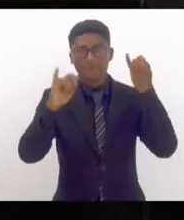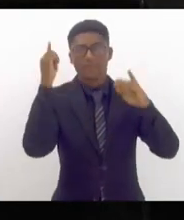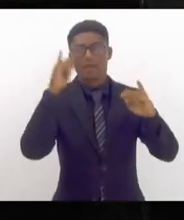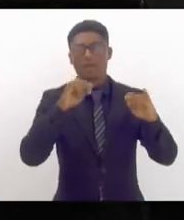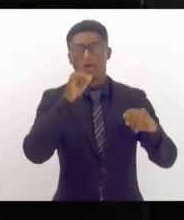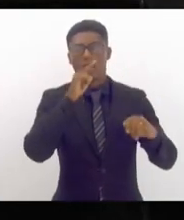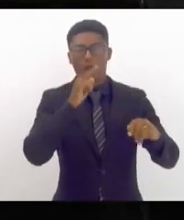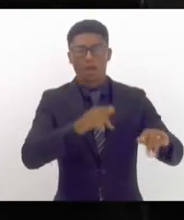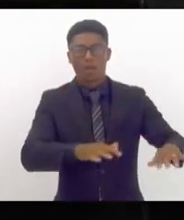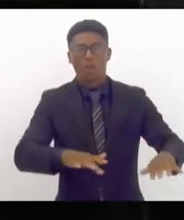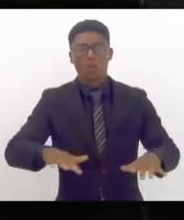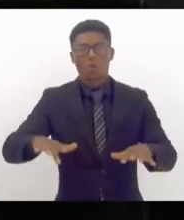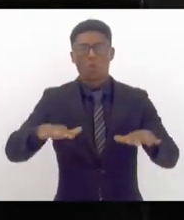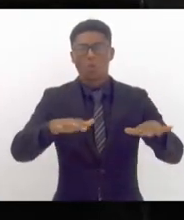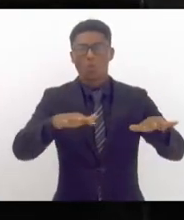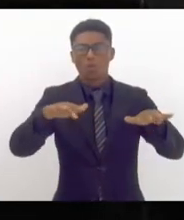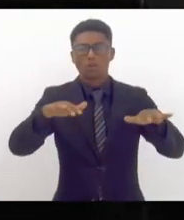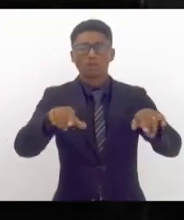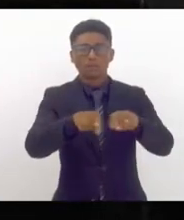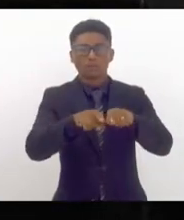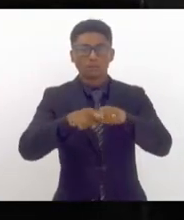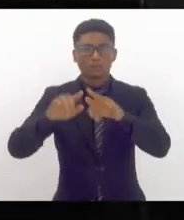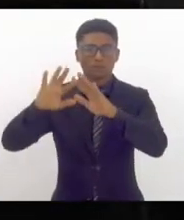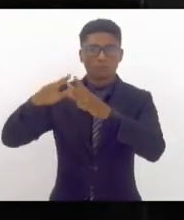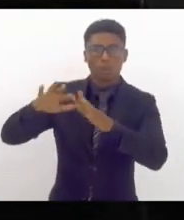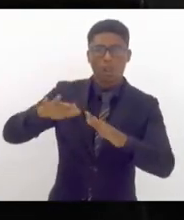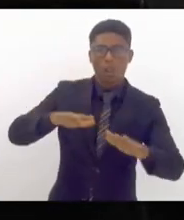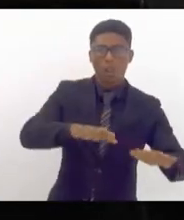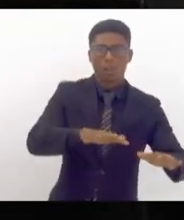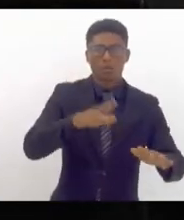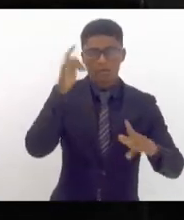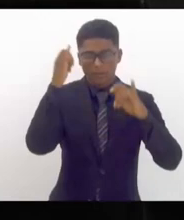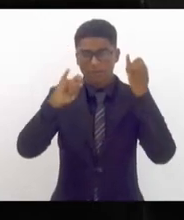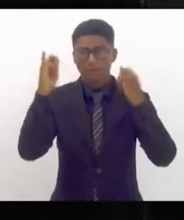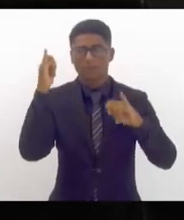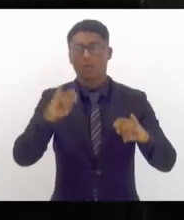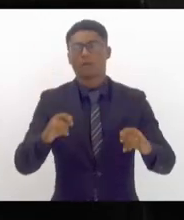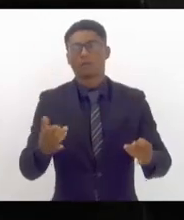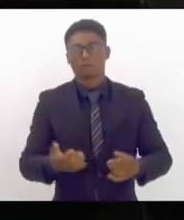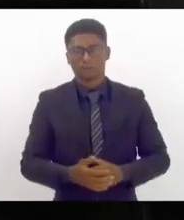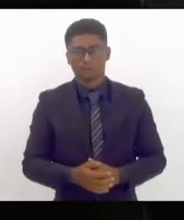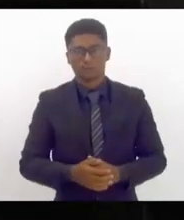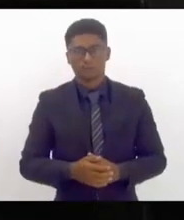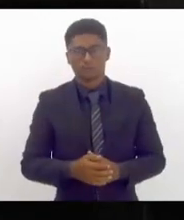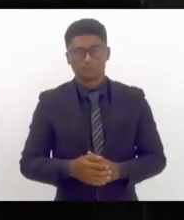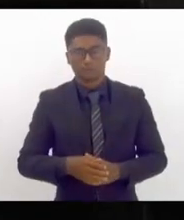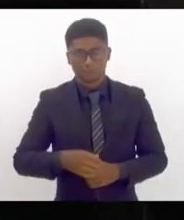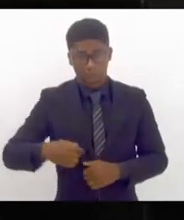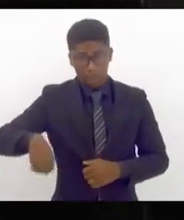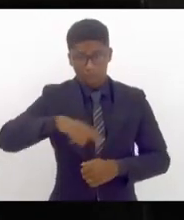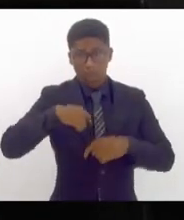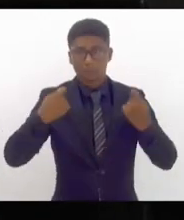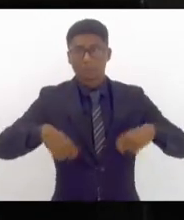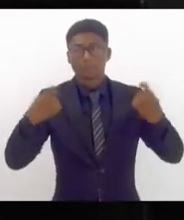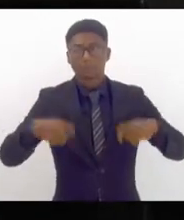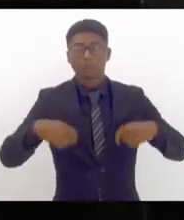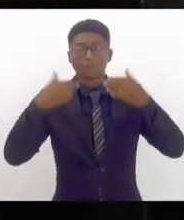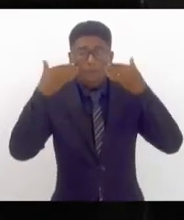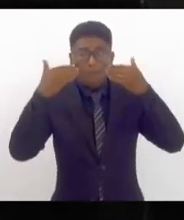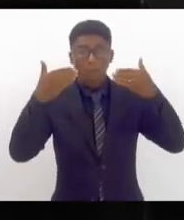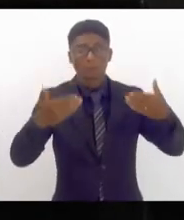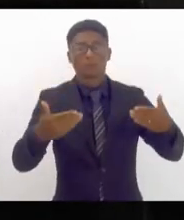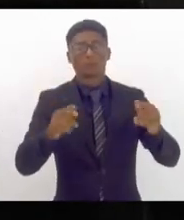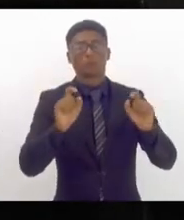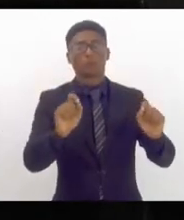enchentes, desabamentos, e o quanto que a gente precisa aqui revelar aquilo que a nossa população, os